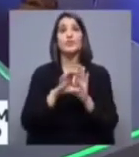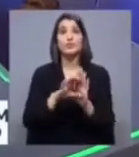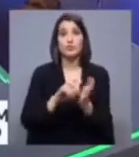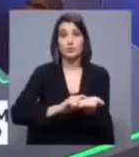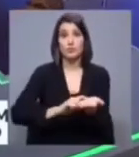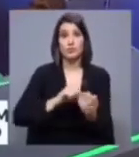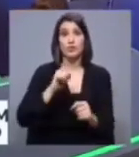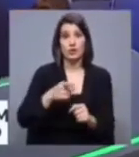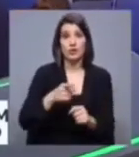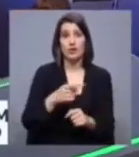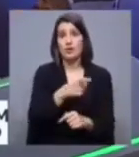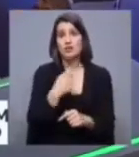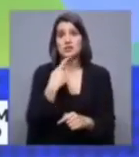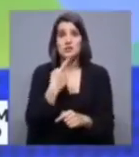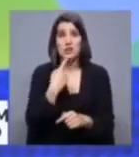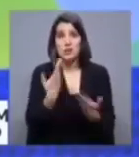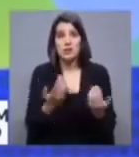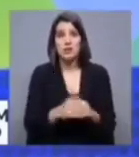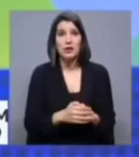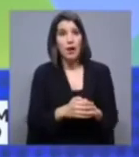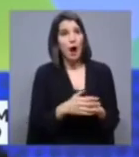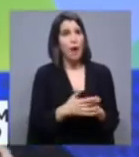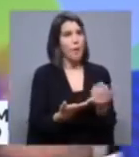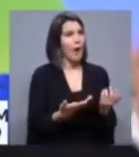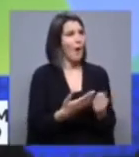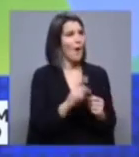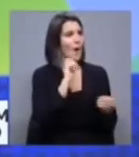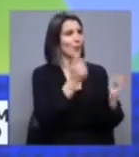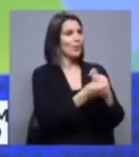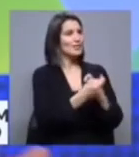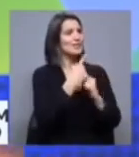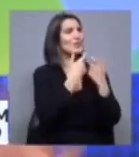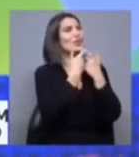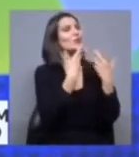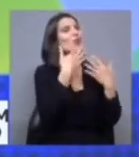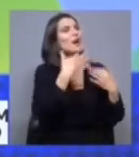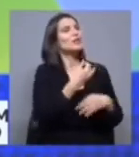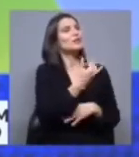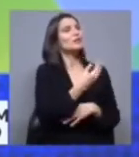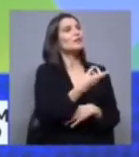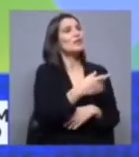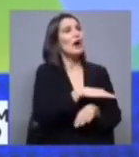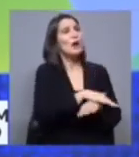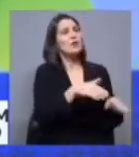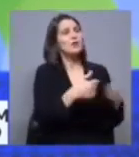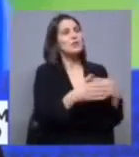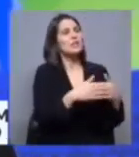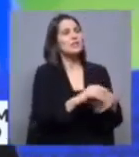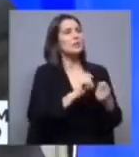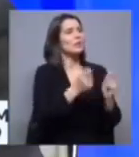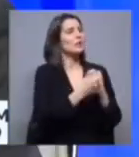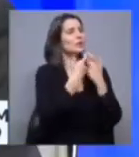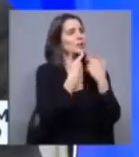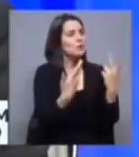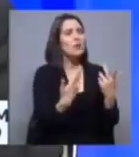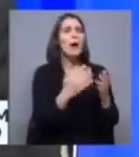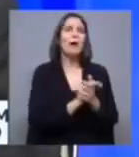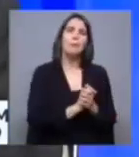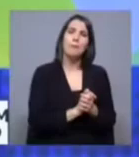é um fé diverso? Eu sei que o João hoje fez aqui uma grande mudança. Chegou aqui e disse que, afinal, tudo o que acreditava em 2019 já não lhe interessa. Já deve.